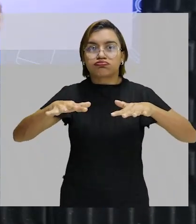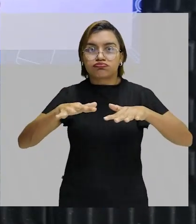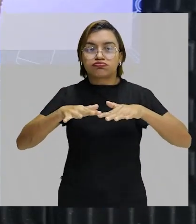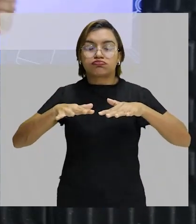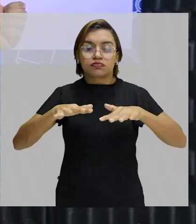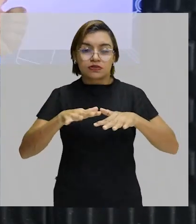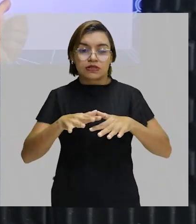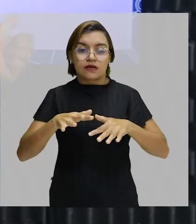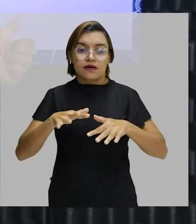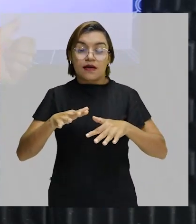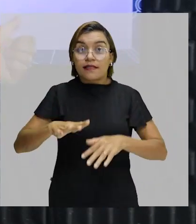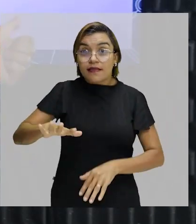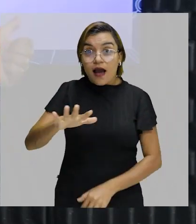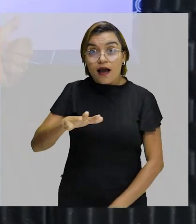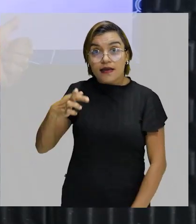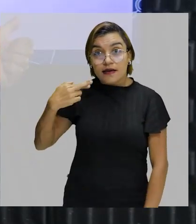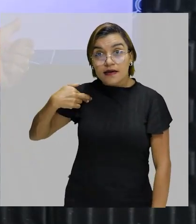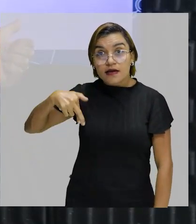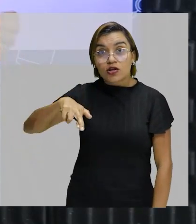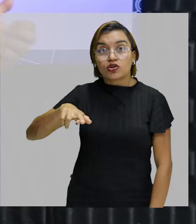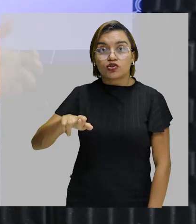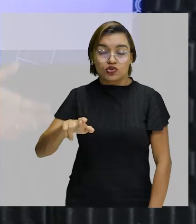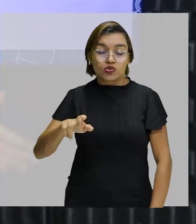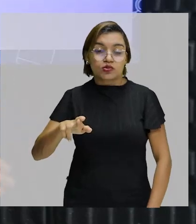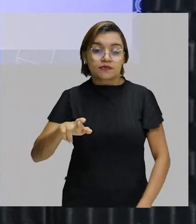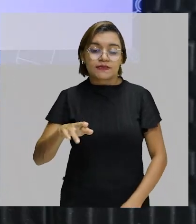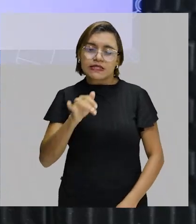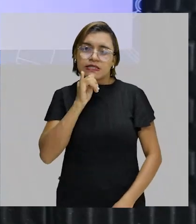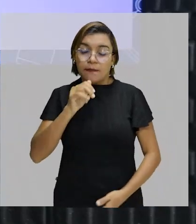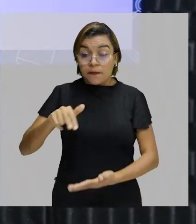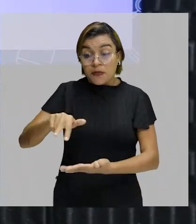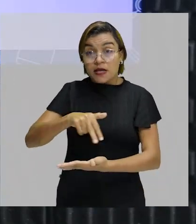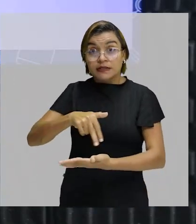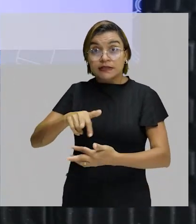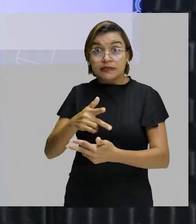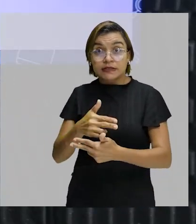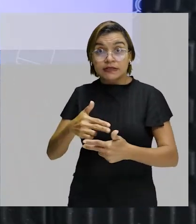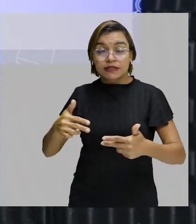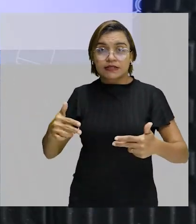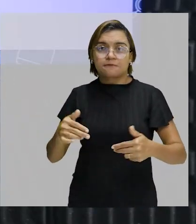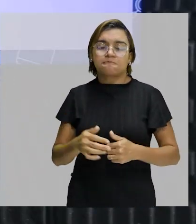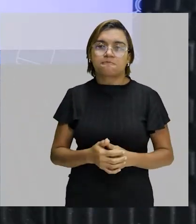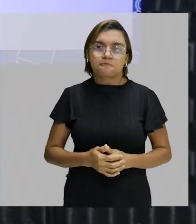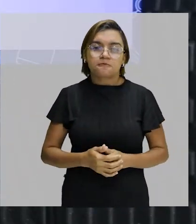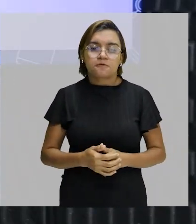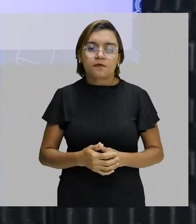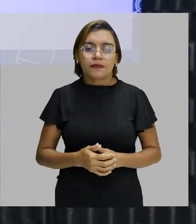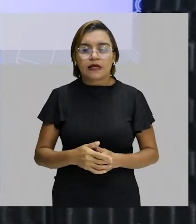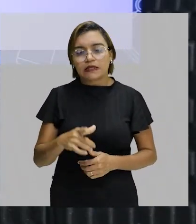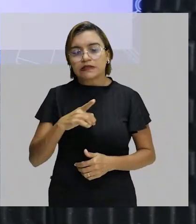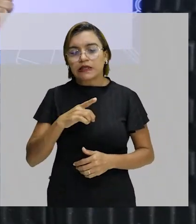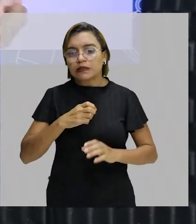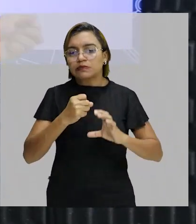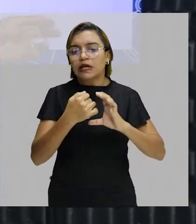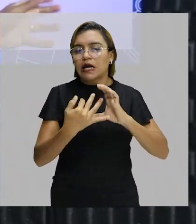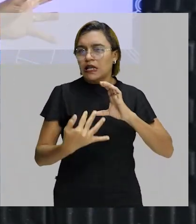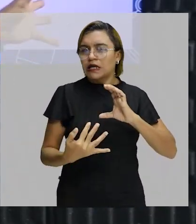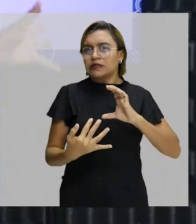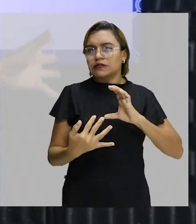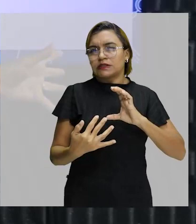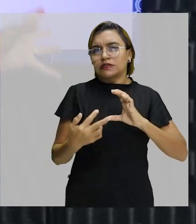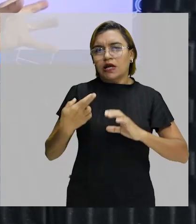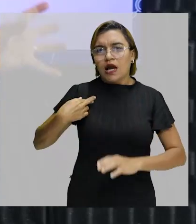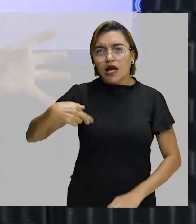Caráter religioso. As danças, geralmente elas surgem muito com esse caráter religioso